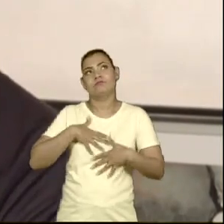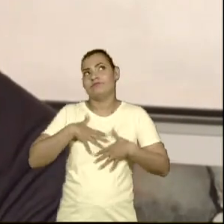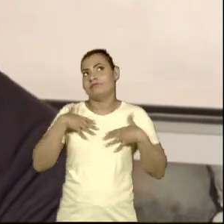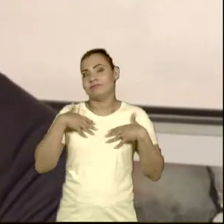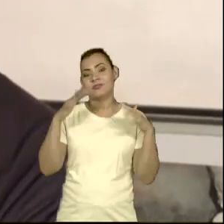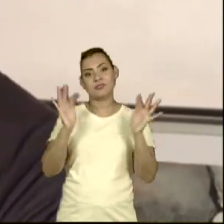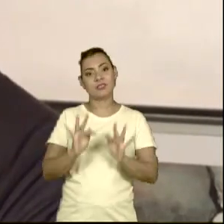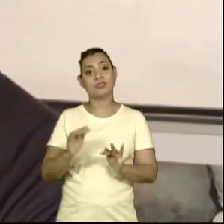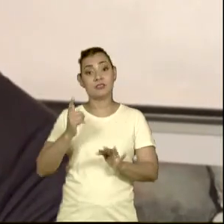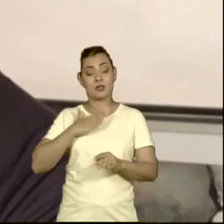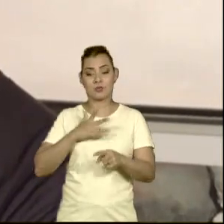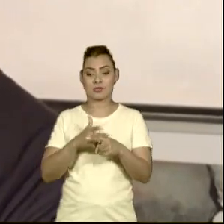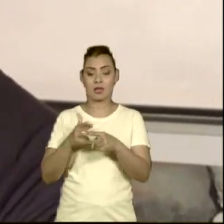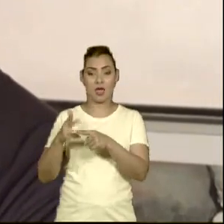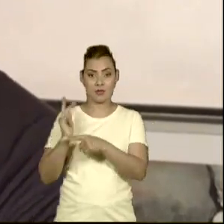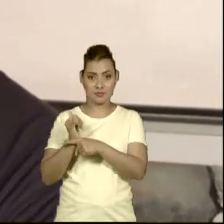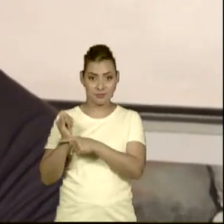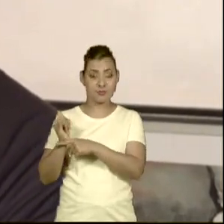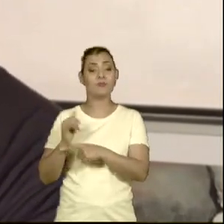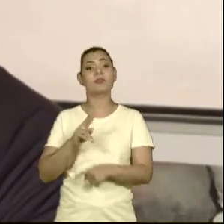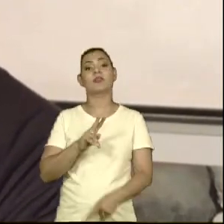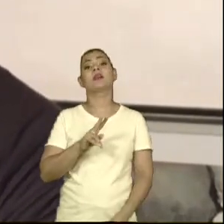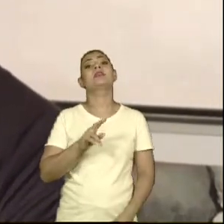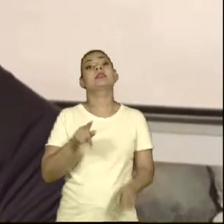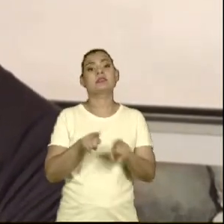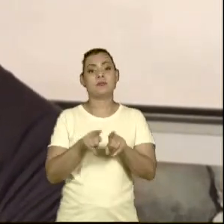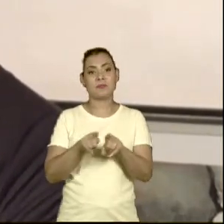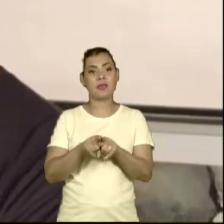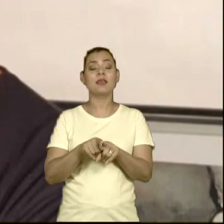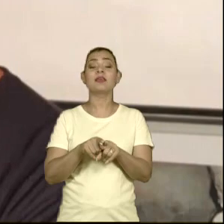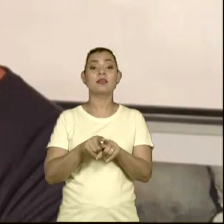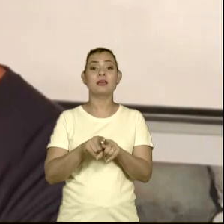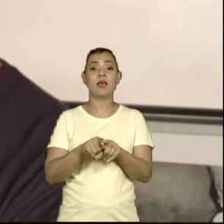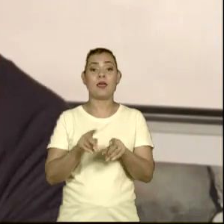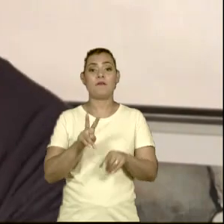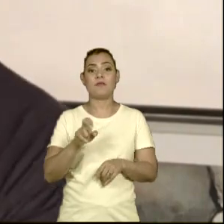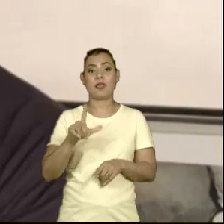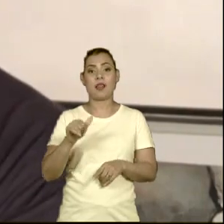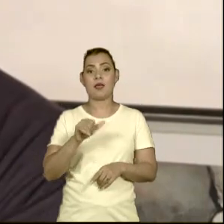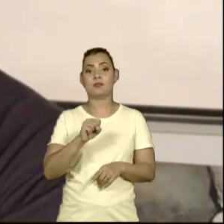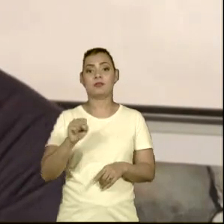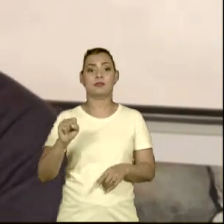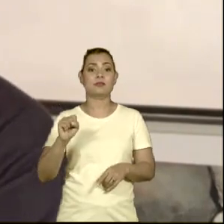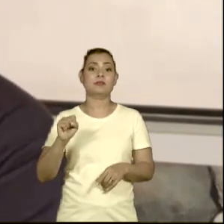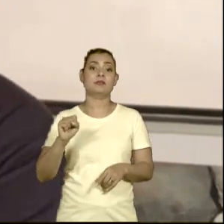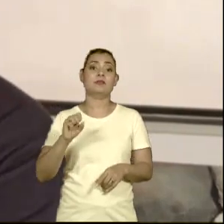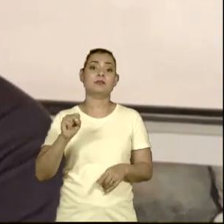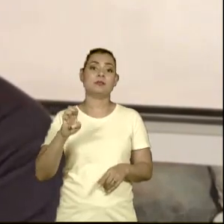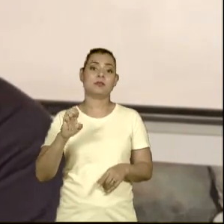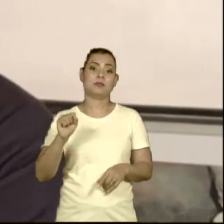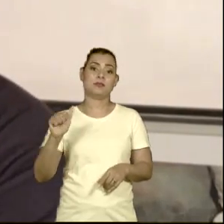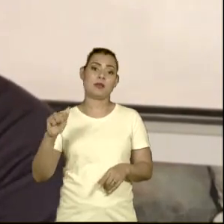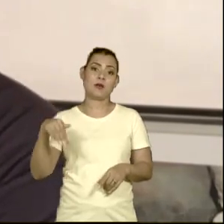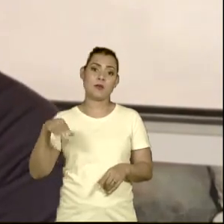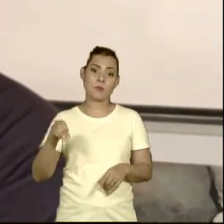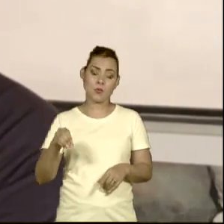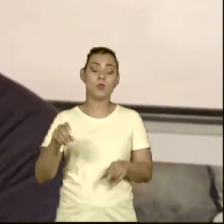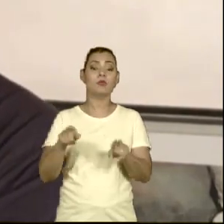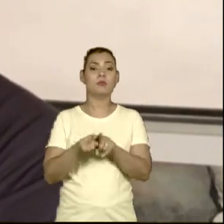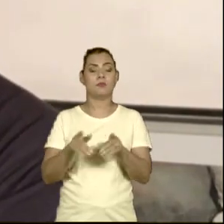uma sériezinha para a Sésame, na qual eu, dando vida ao Garibaldo, eu também dirigia a série, tá?